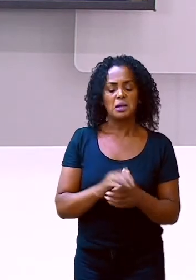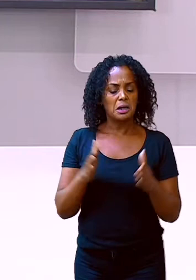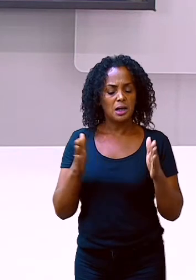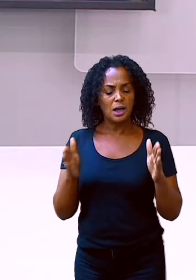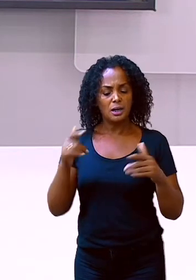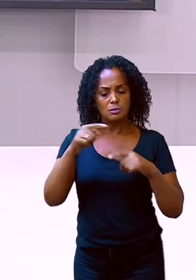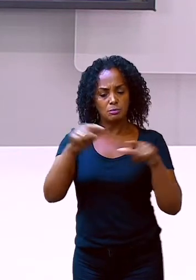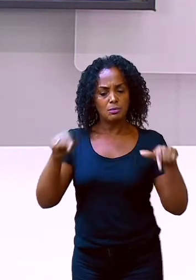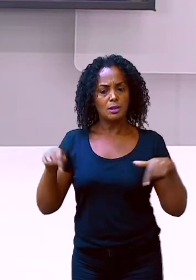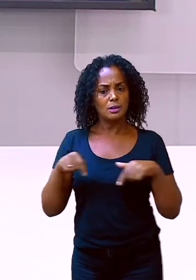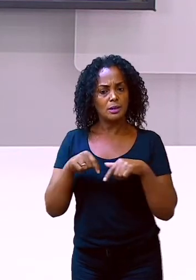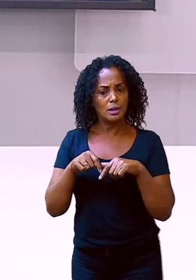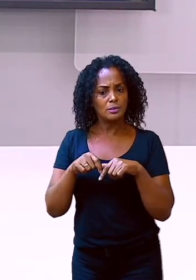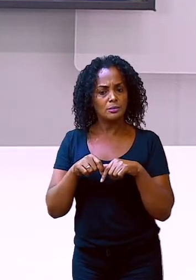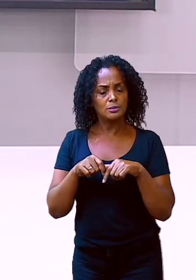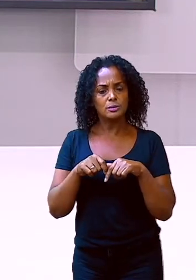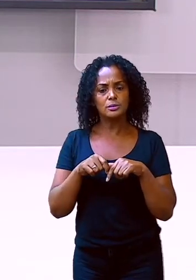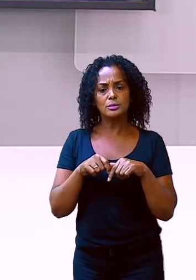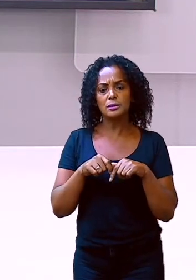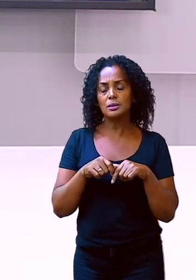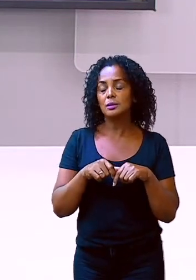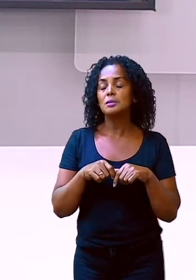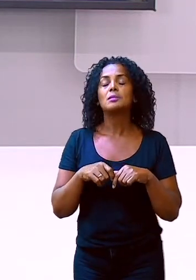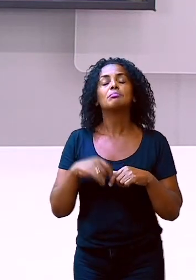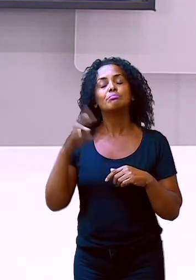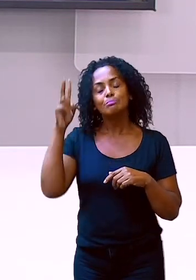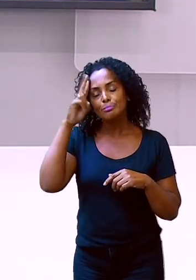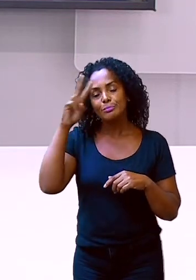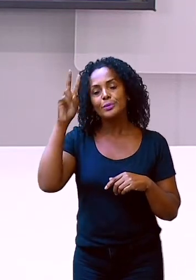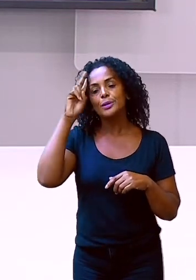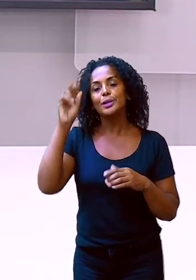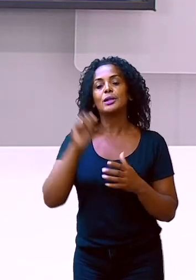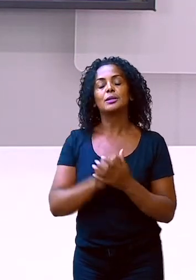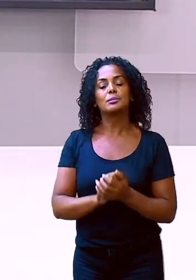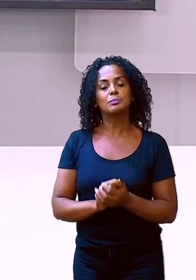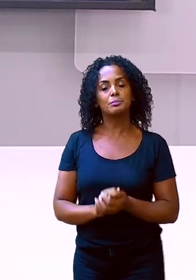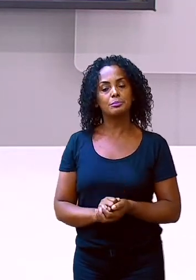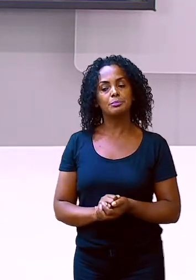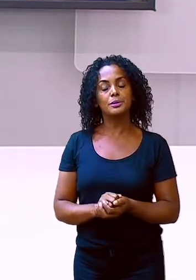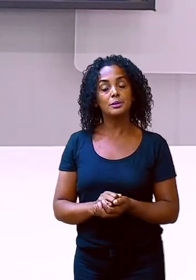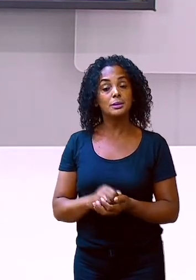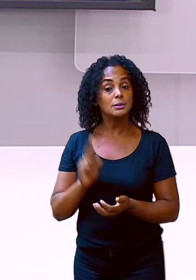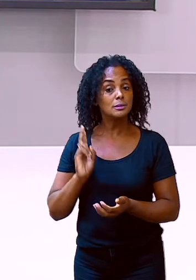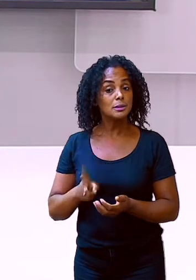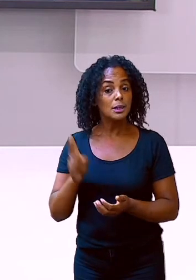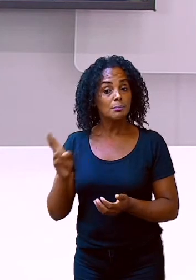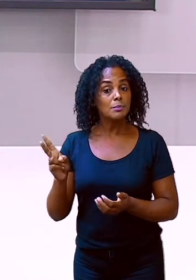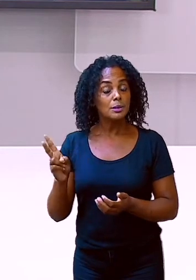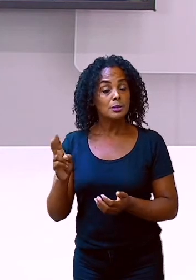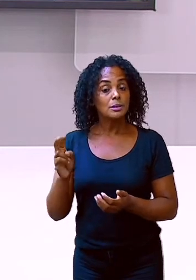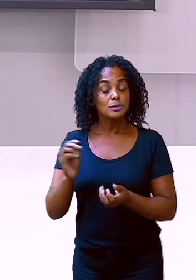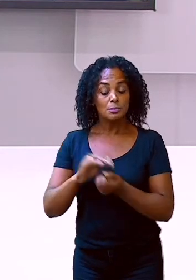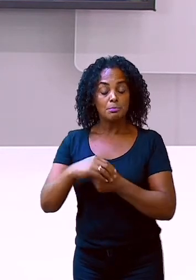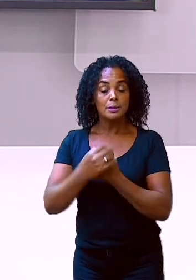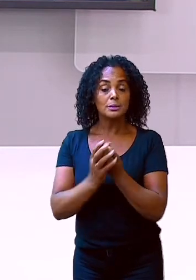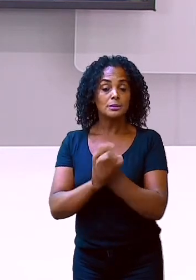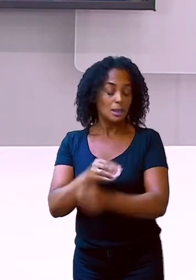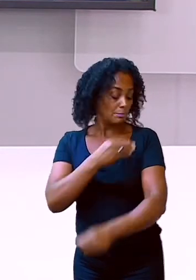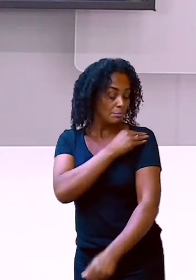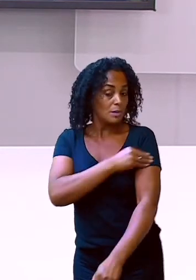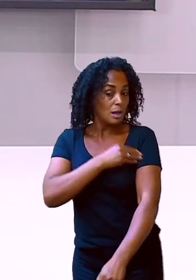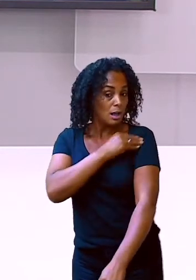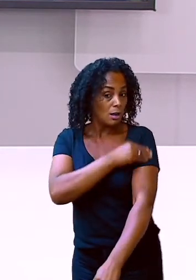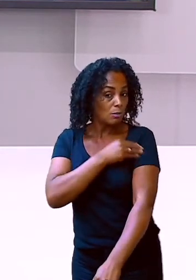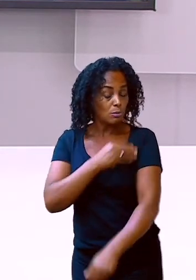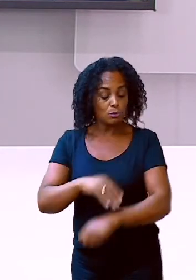supermercado, lembre sempre de higienizar essa caixa, porque a pandemia não acabou e nós precisamos nos cuidar ao máximo,